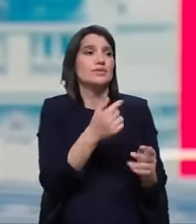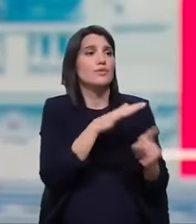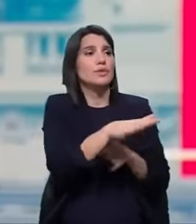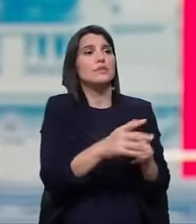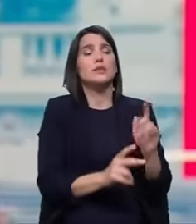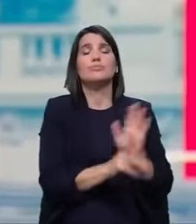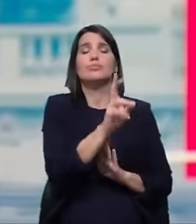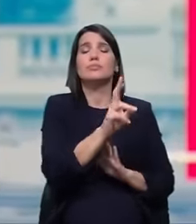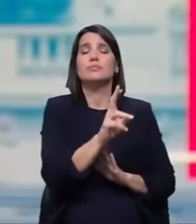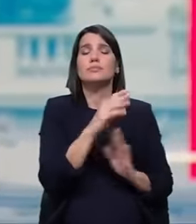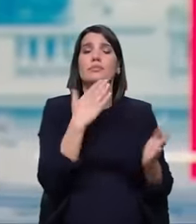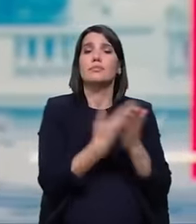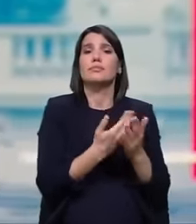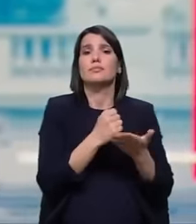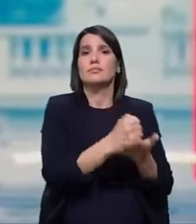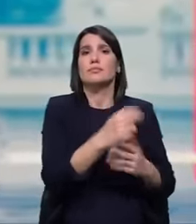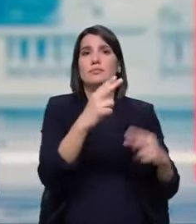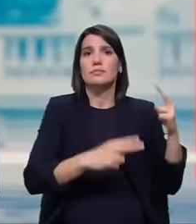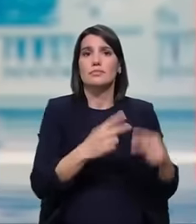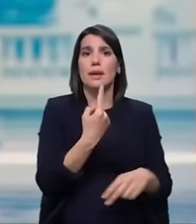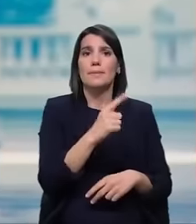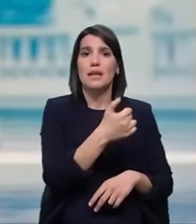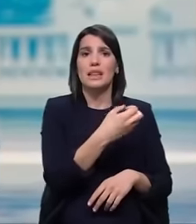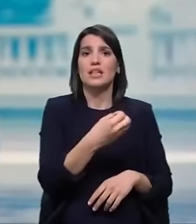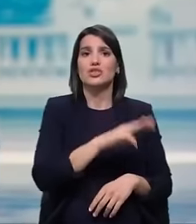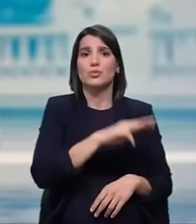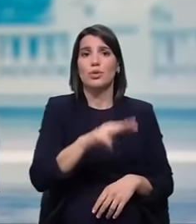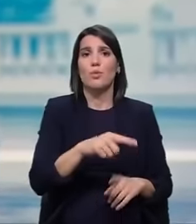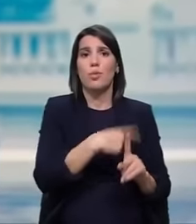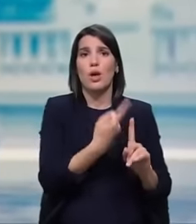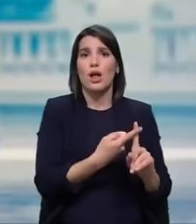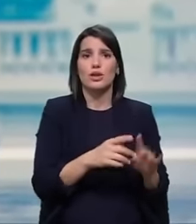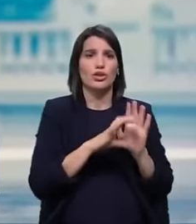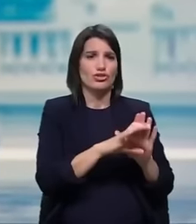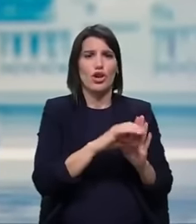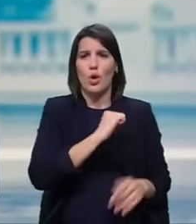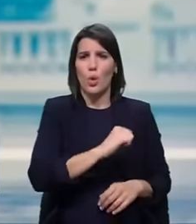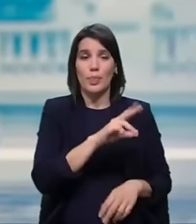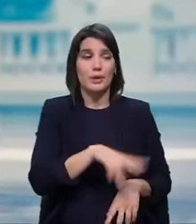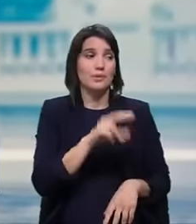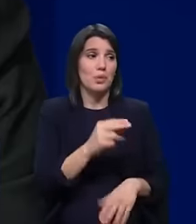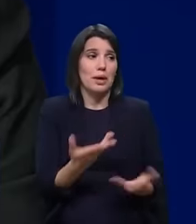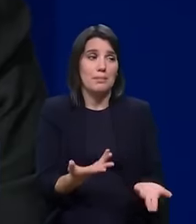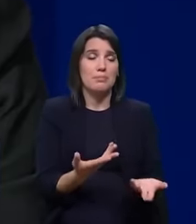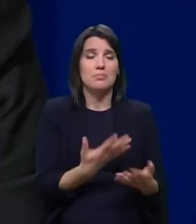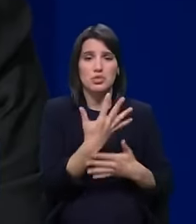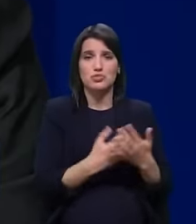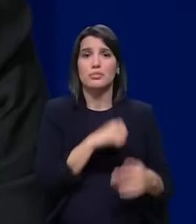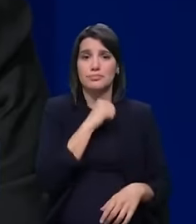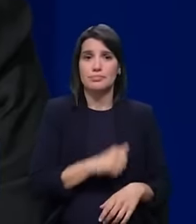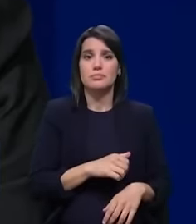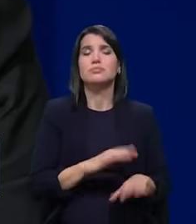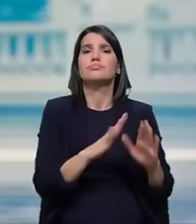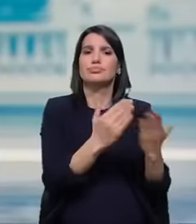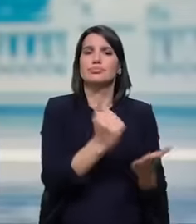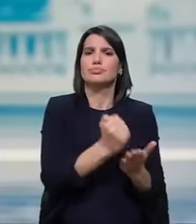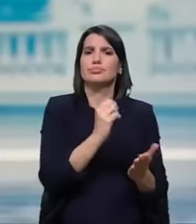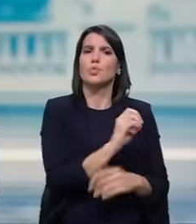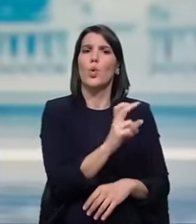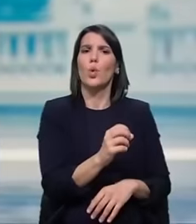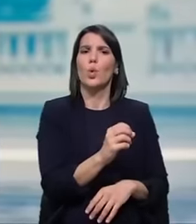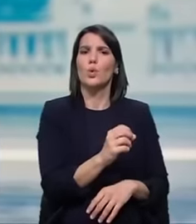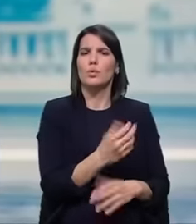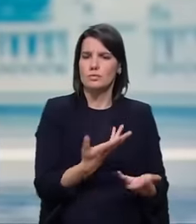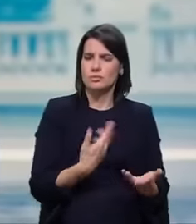E para isso servem benefícios fiscais, 1.500 milhões por ano, Chega nunca se opôs a esse benefício fiscal. Servem vistos gold e acho